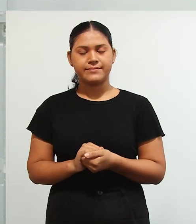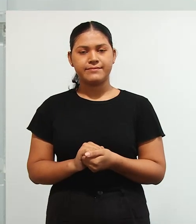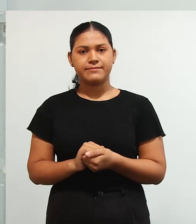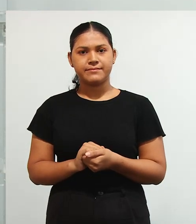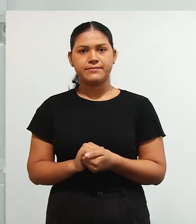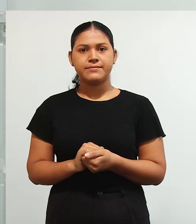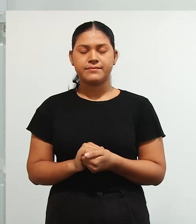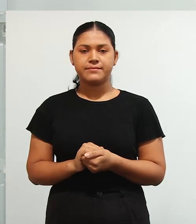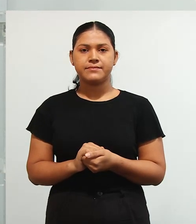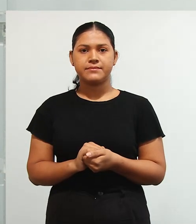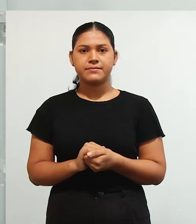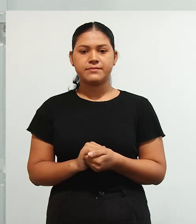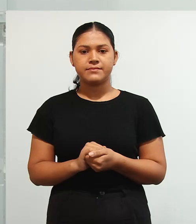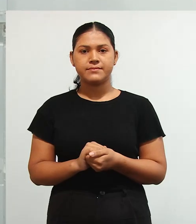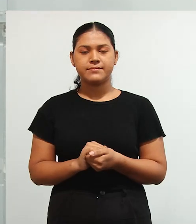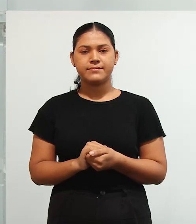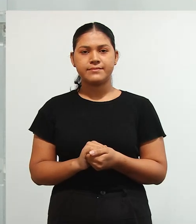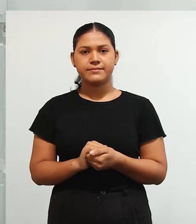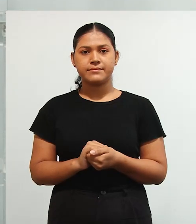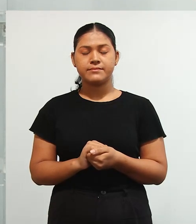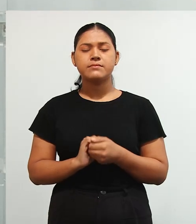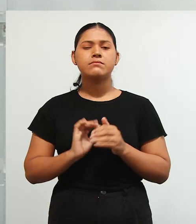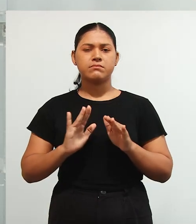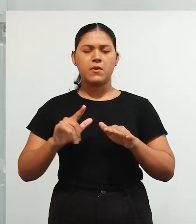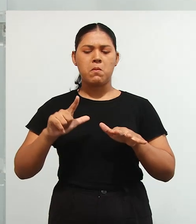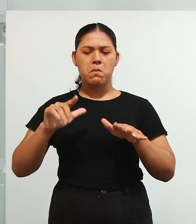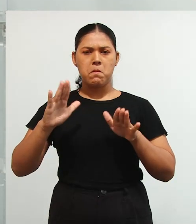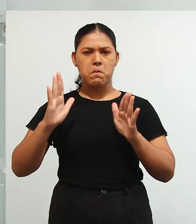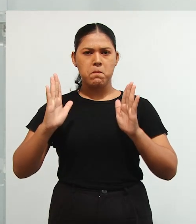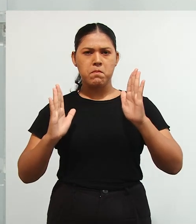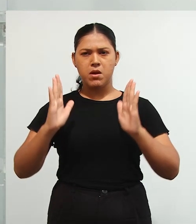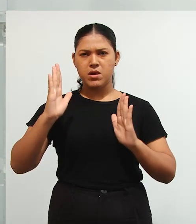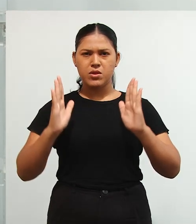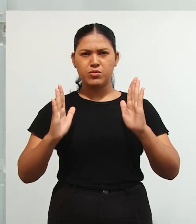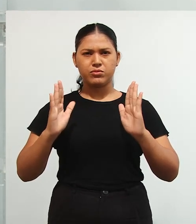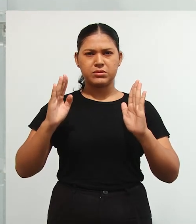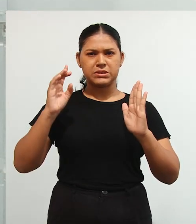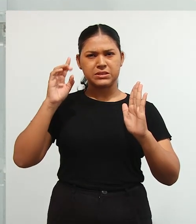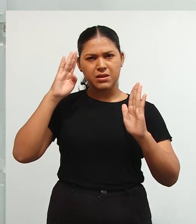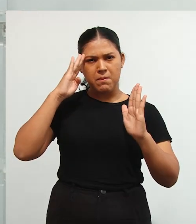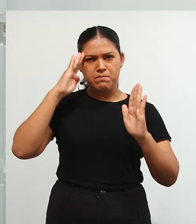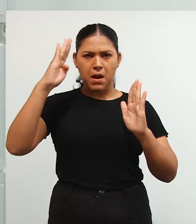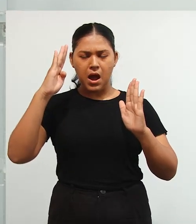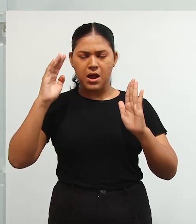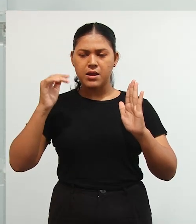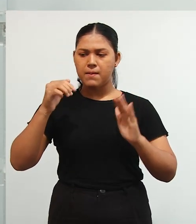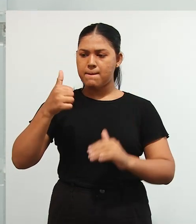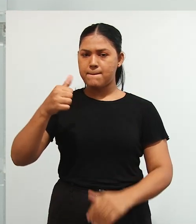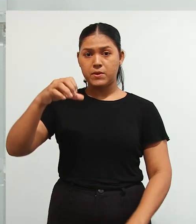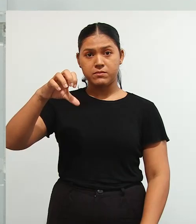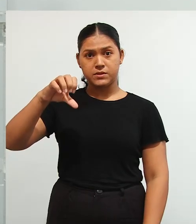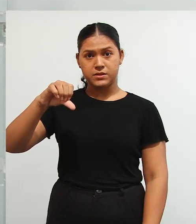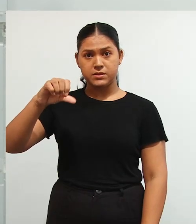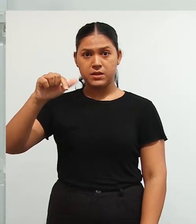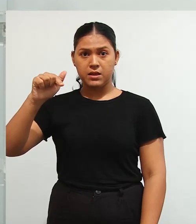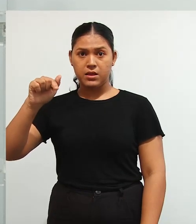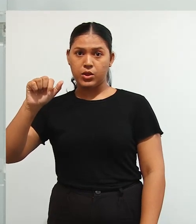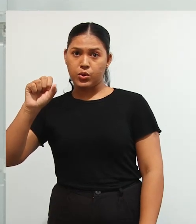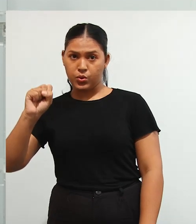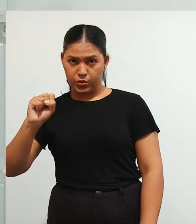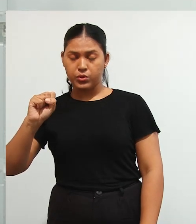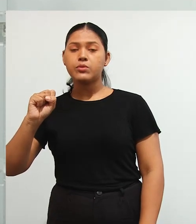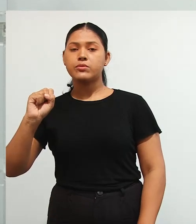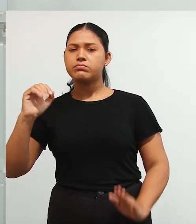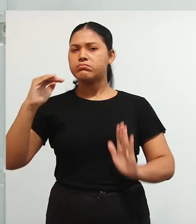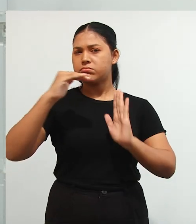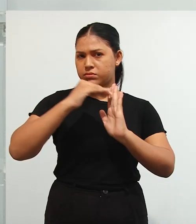da ditadura militar, que é esse período esse período também conturbado, de 64 a 88, até a Constituição